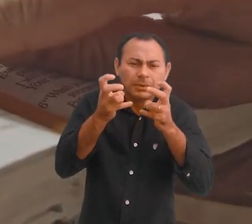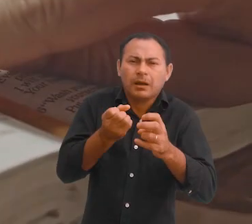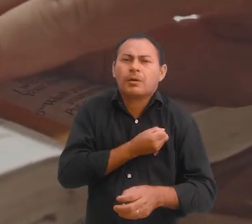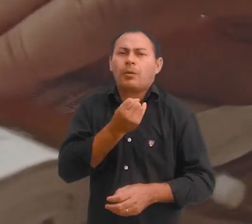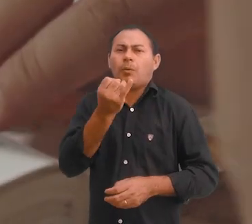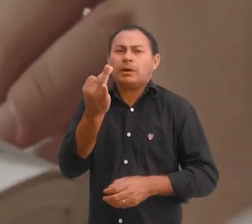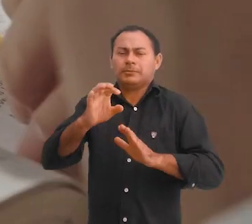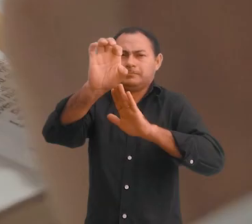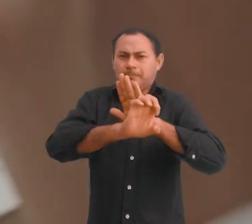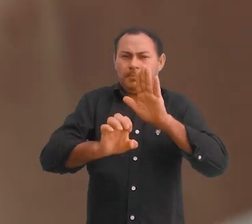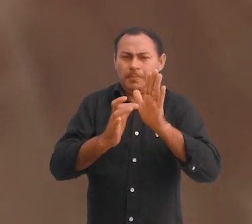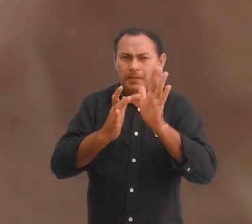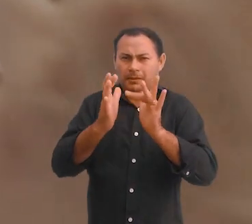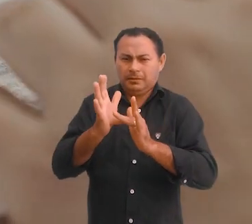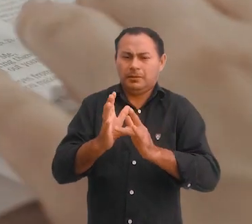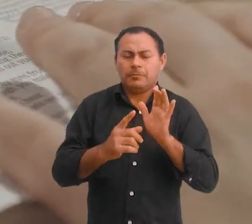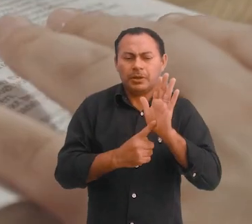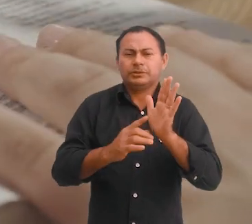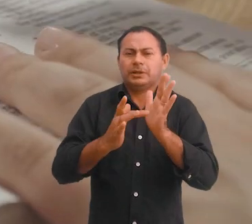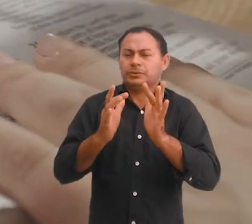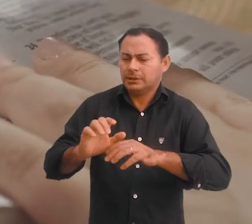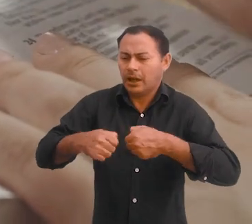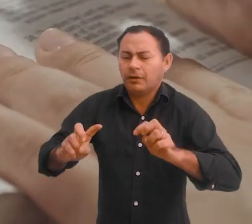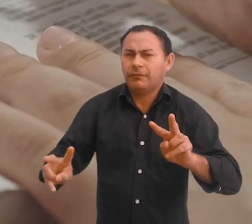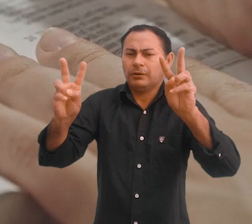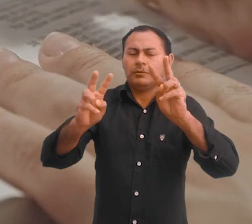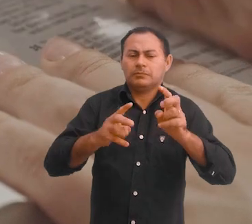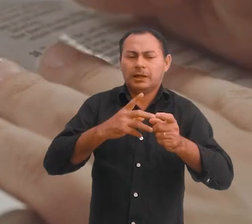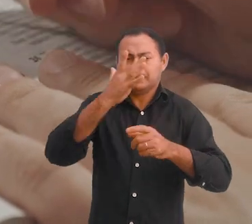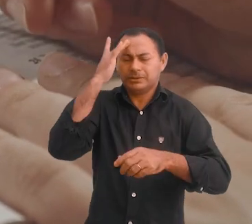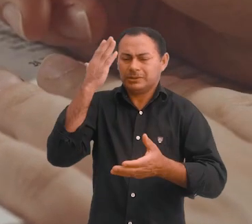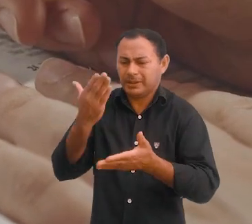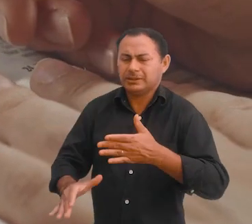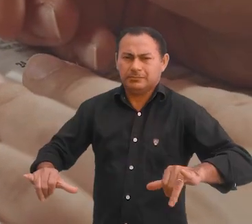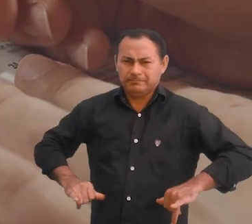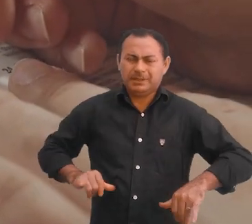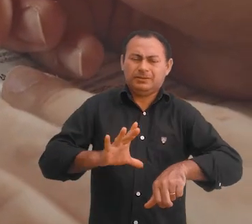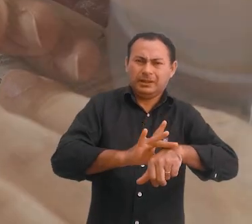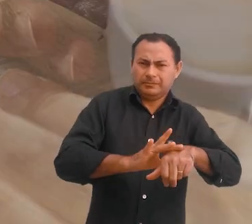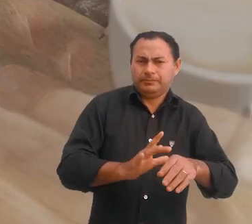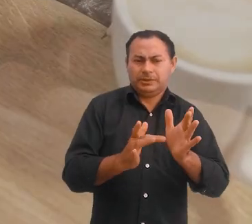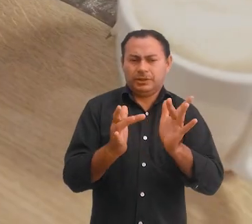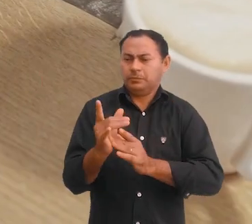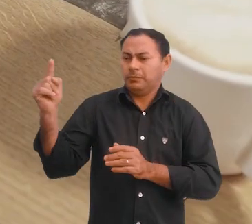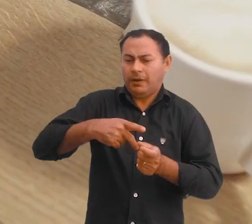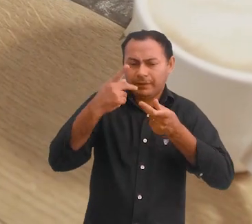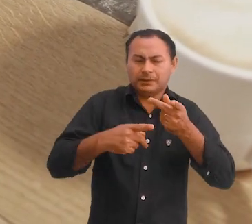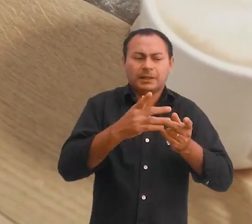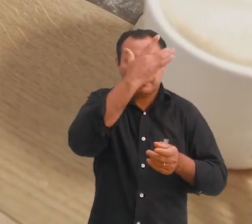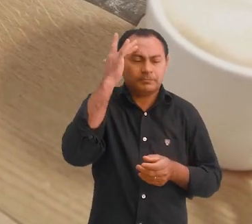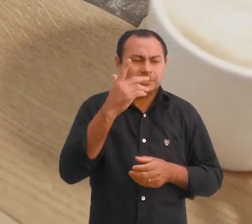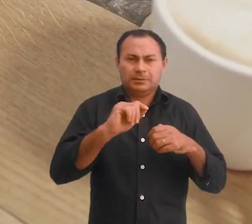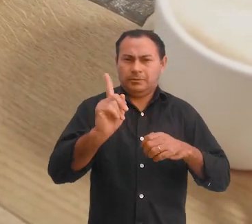observar quantas vezes nos evangelhos Jesus demonstrou o valor que dava aos perdidos e feridos. Jesus disse que não veio ao